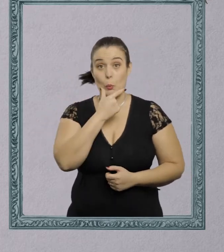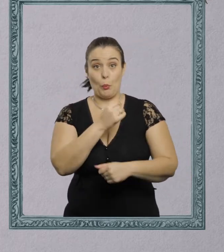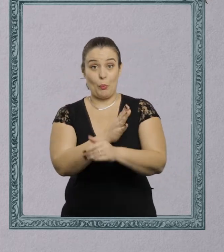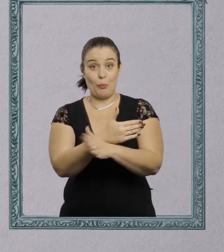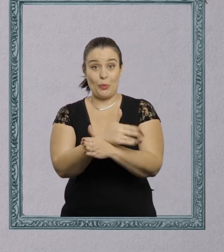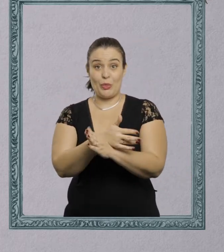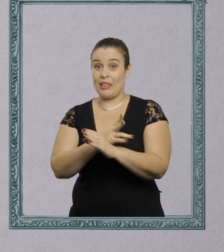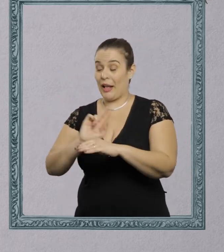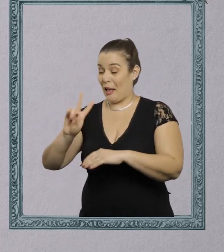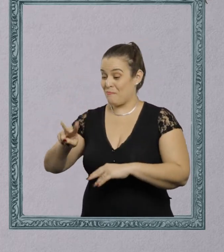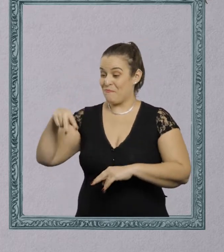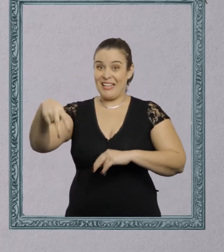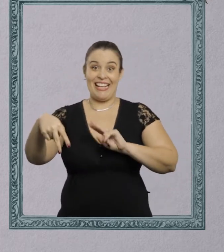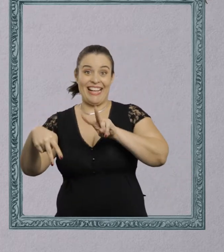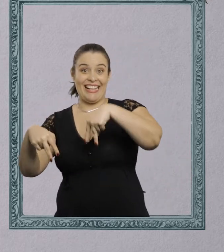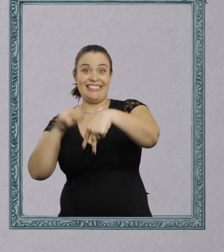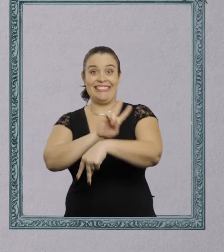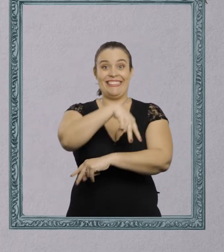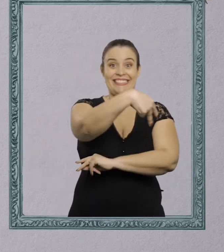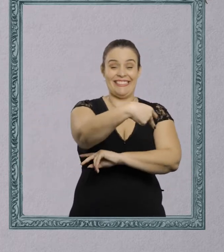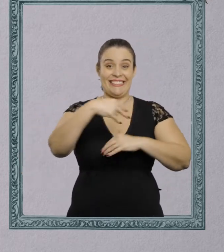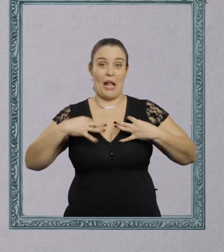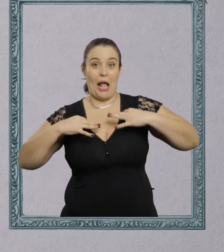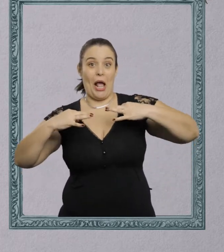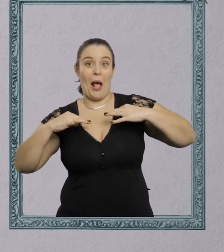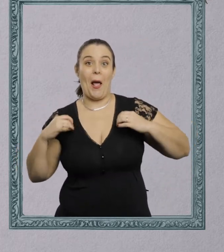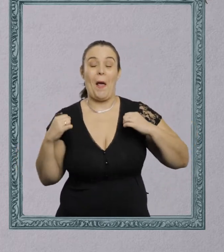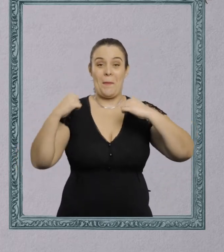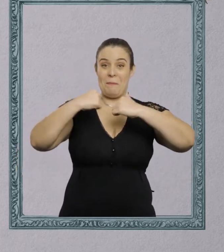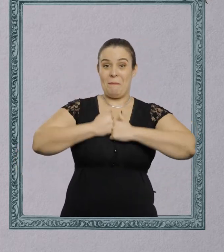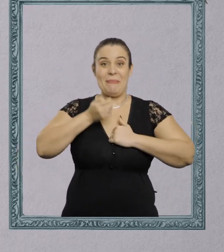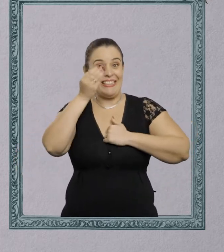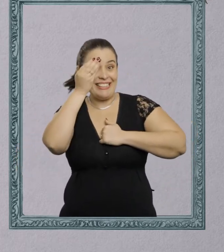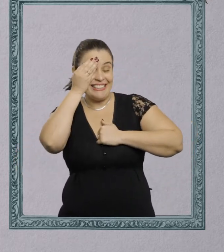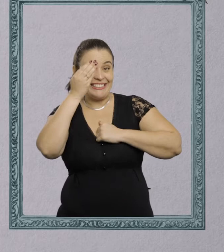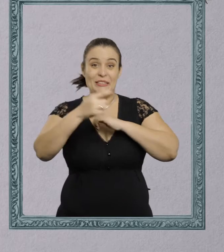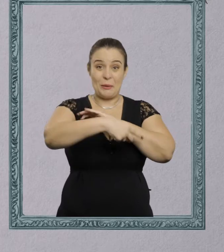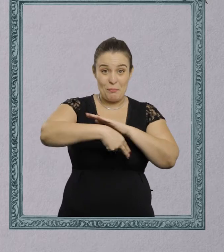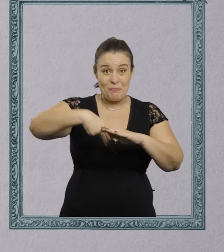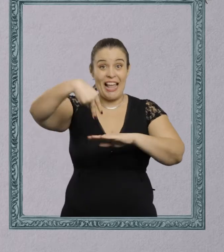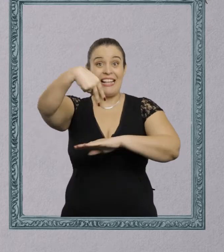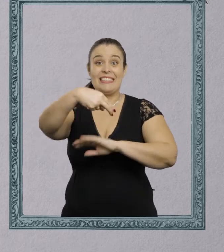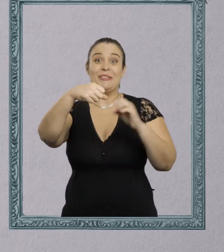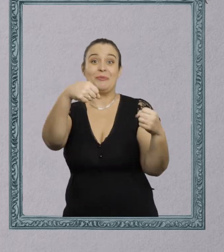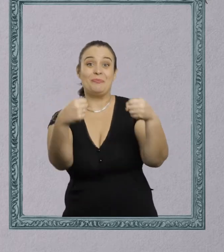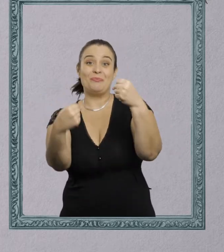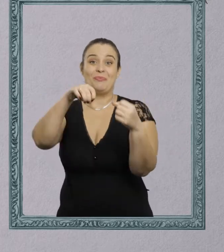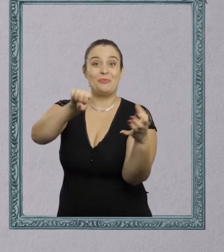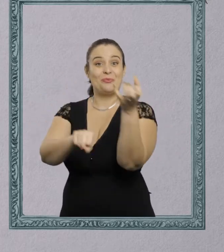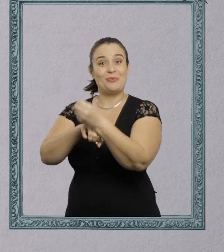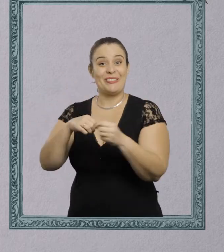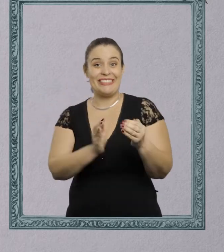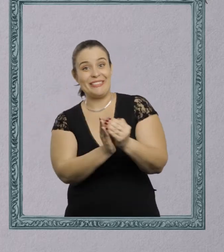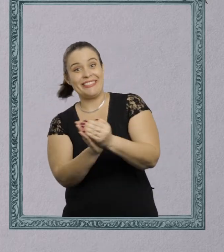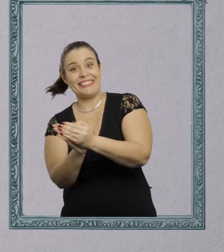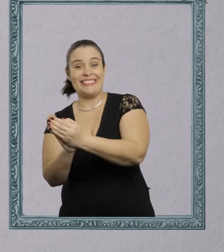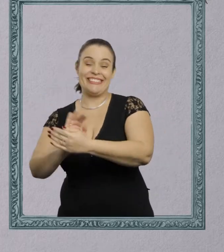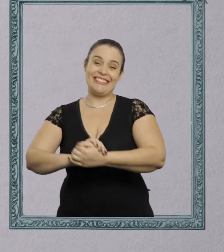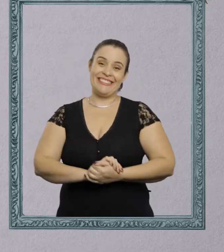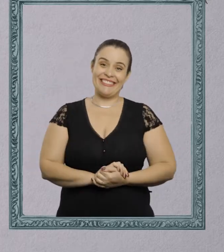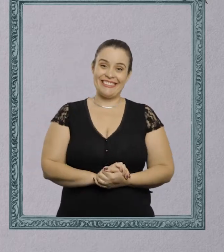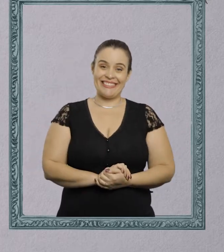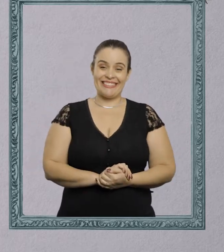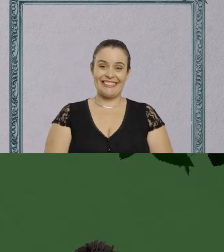seguinte, todos os meninos pularam das camas. Eles colocaram roupas de piratas. Peter já tinha agarrado o